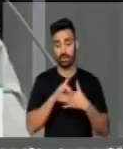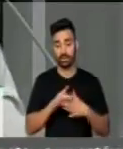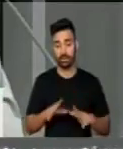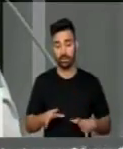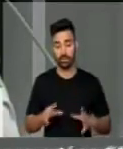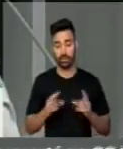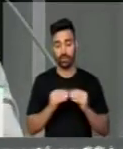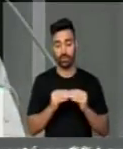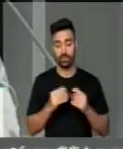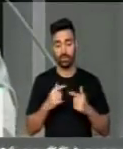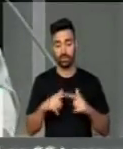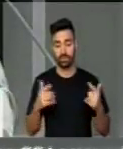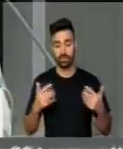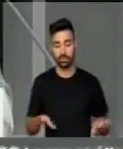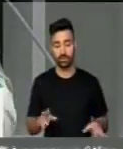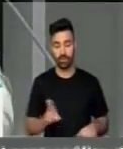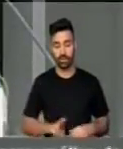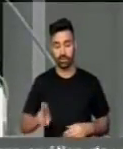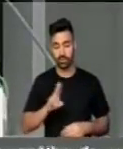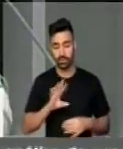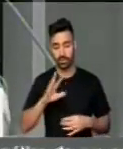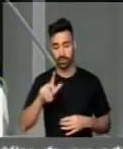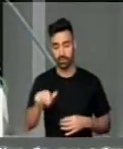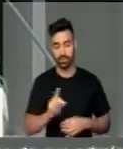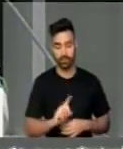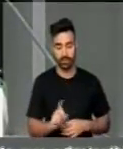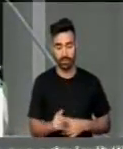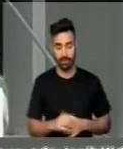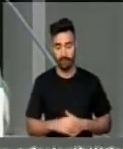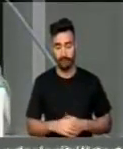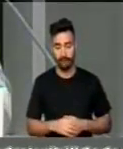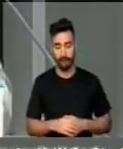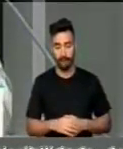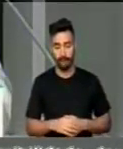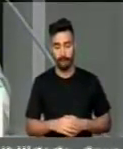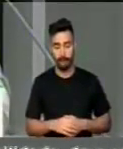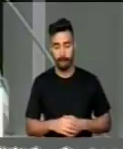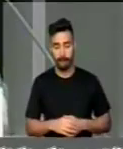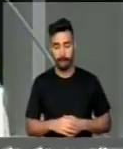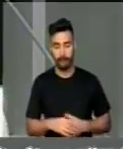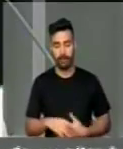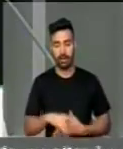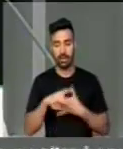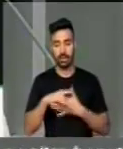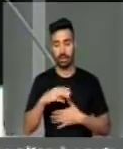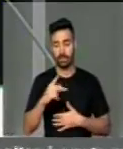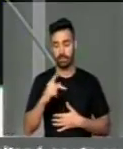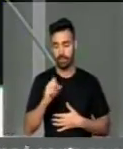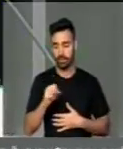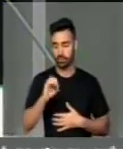nem pretendo utilizá-lo como um todo. Bom, da liderança do PSOL.